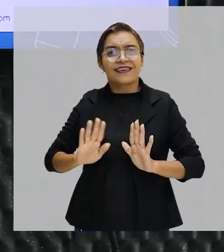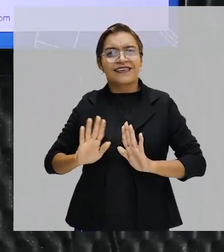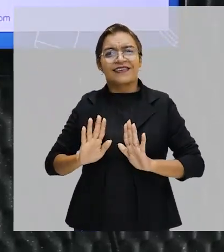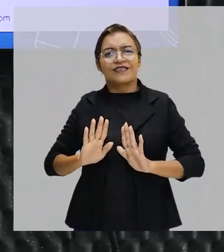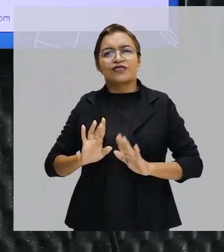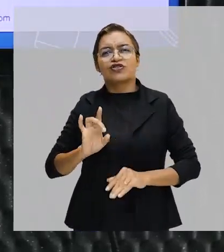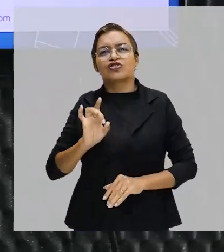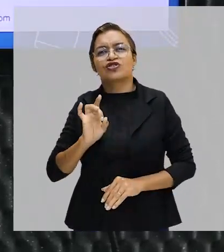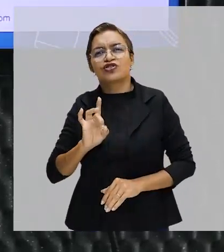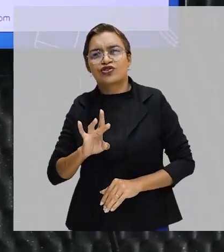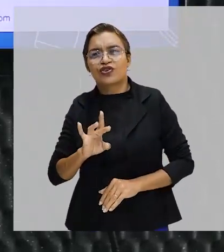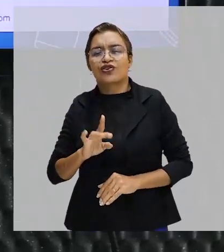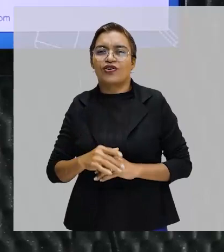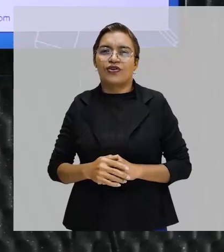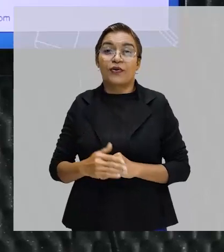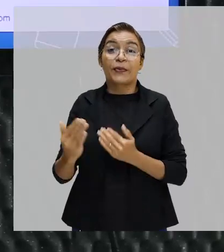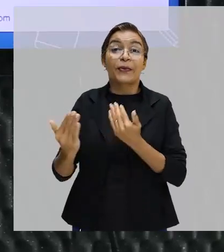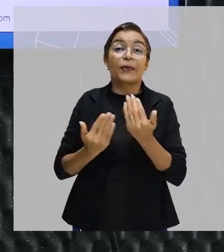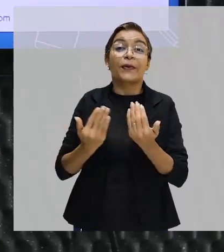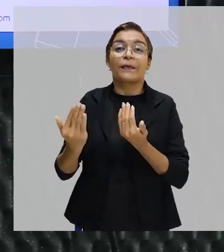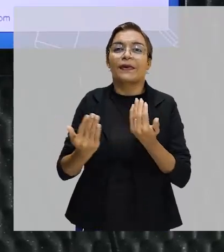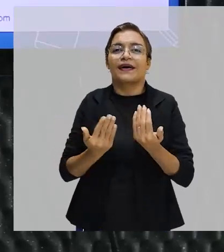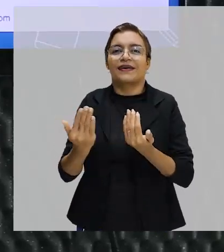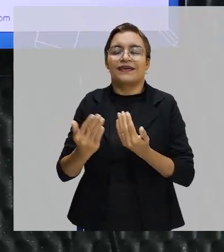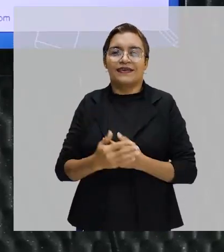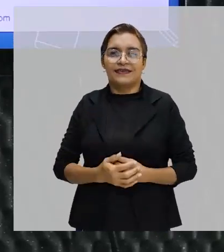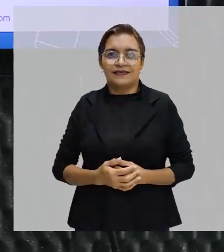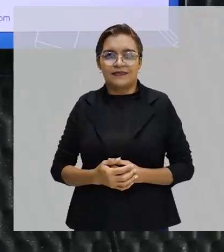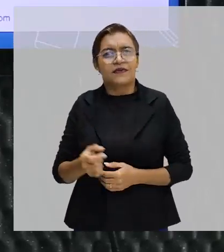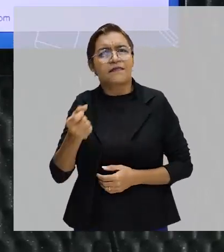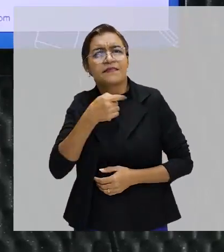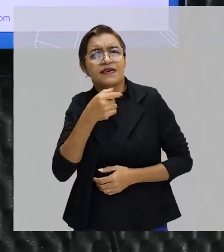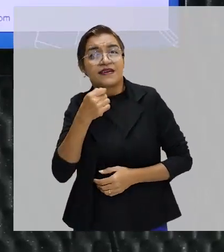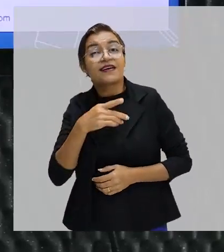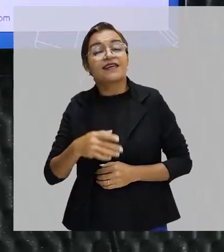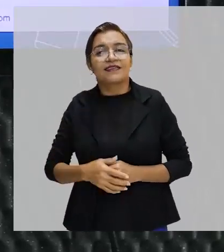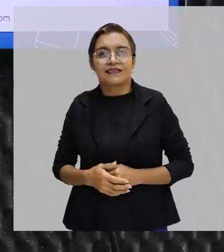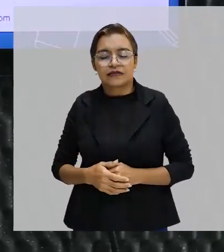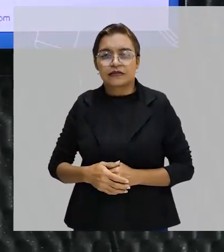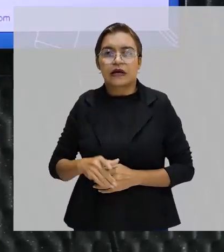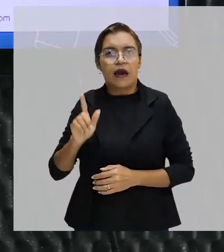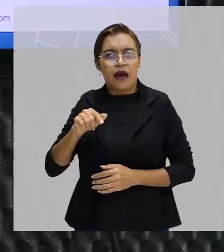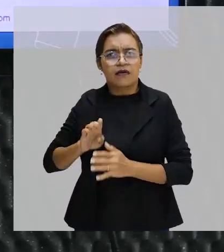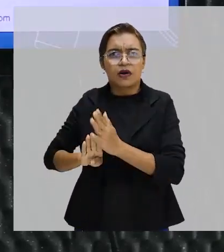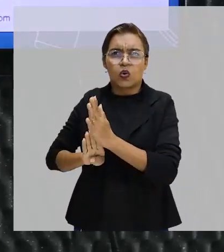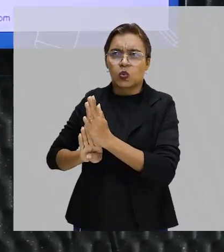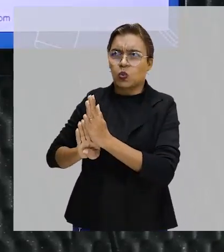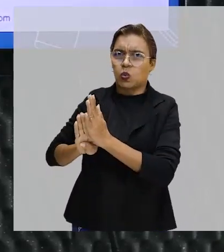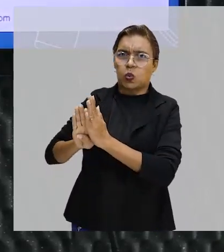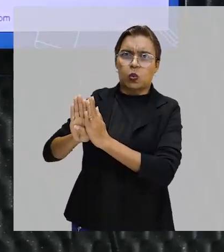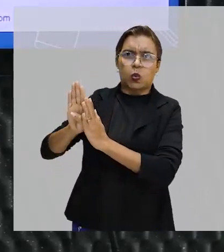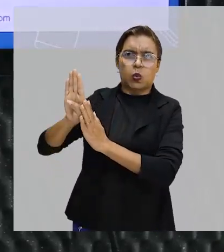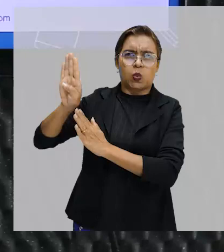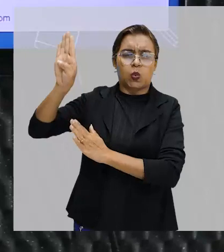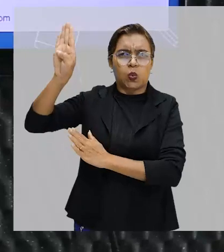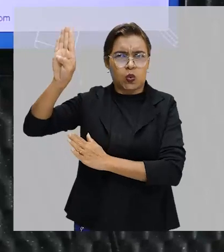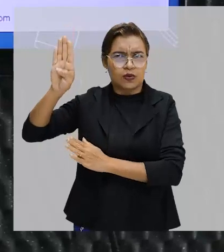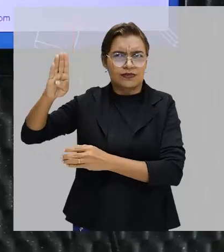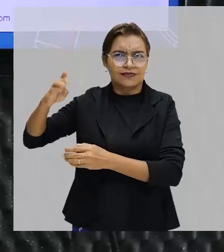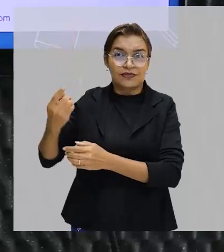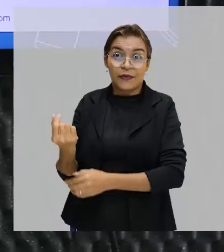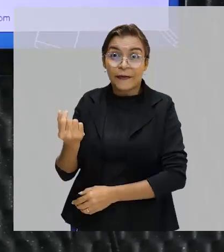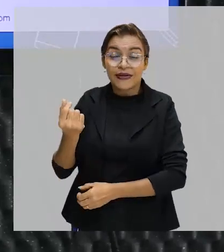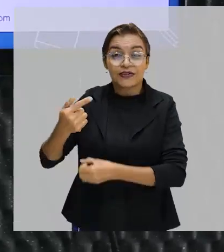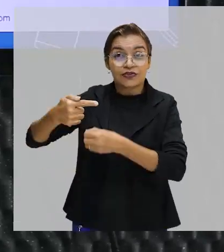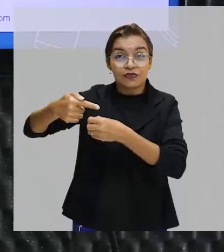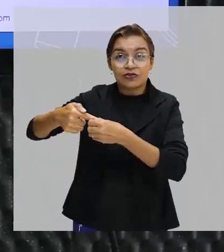né, turma? Eu estou fazendo aí uma comparação, querendo dizer o quê? Que está extremamente elevado, né? Por isso ele está olhando